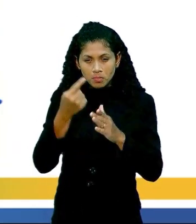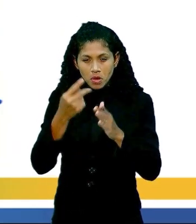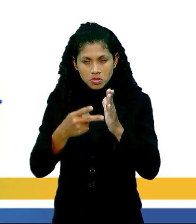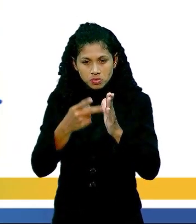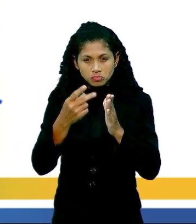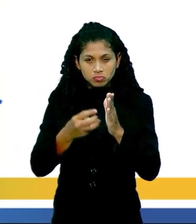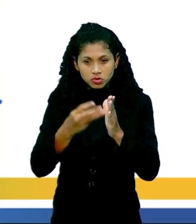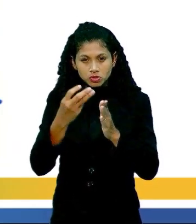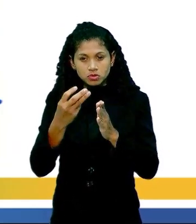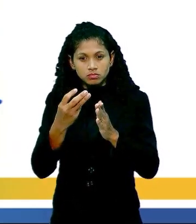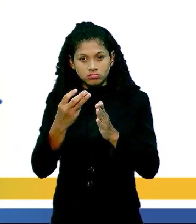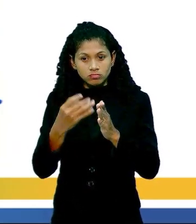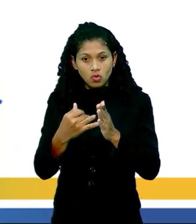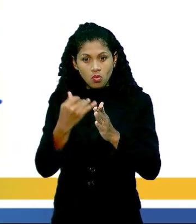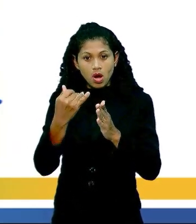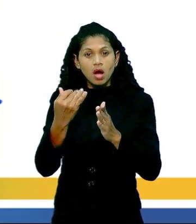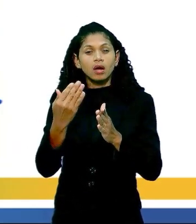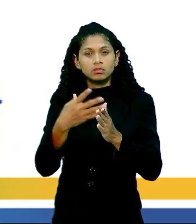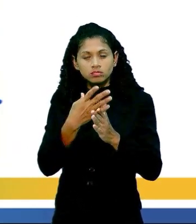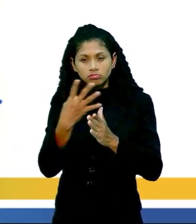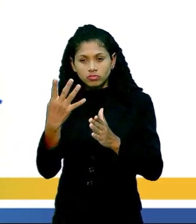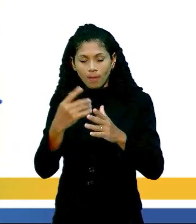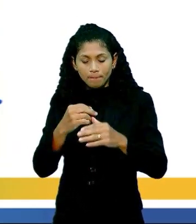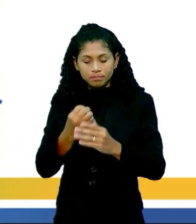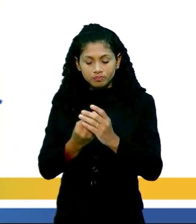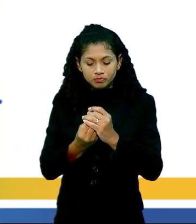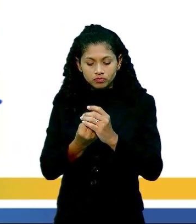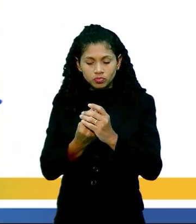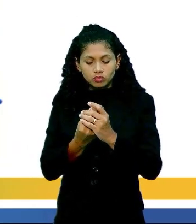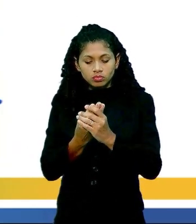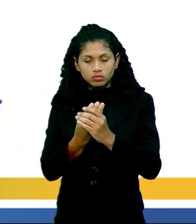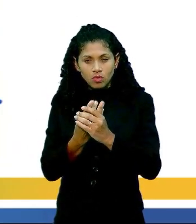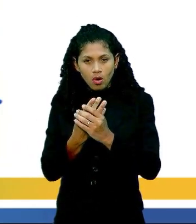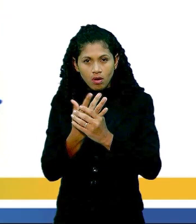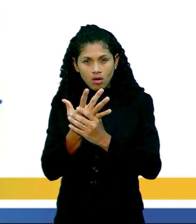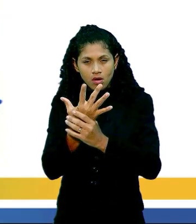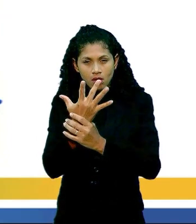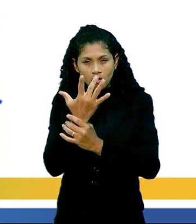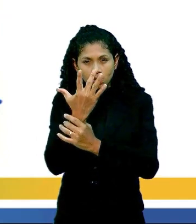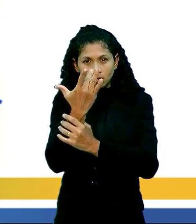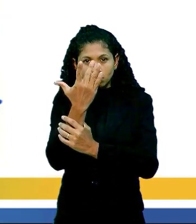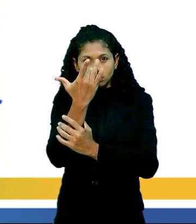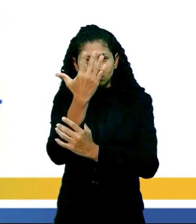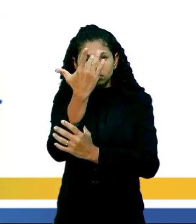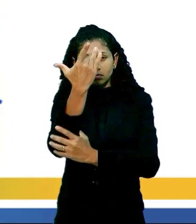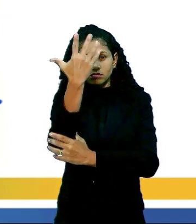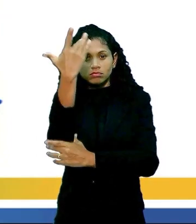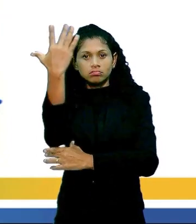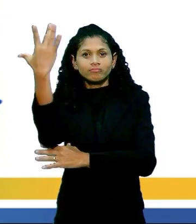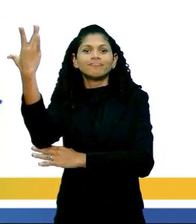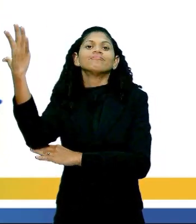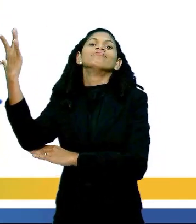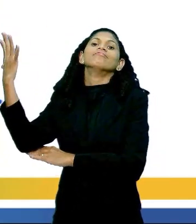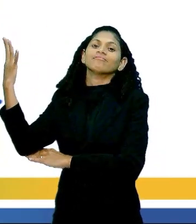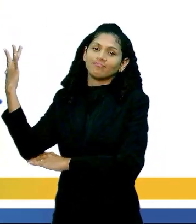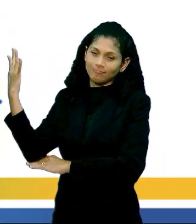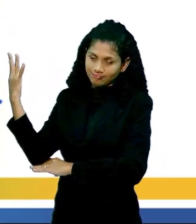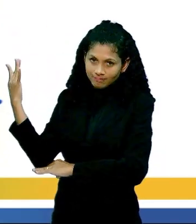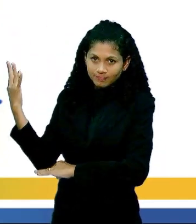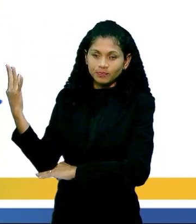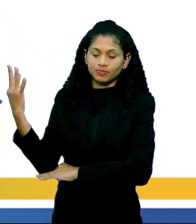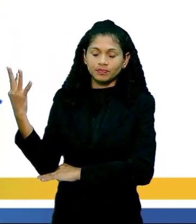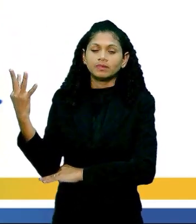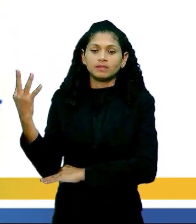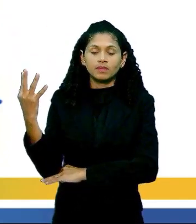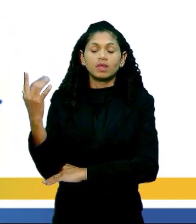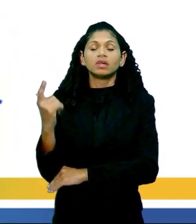até que chega ao momento de as plantas serem bem maiores, e aí há